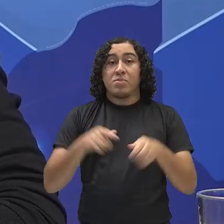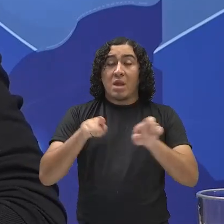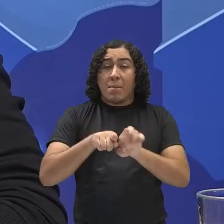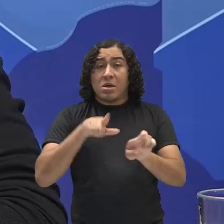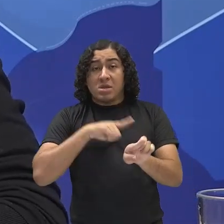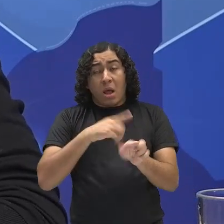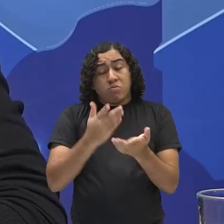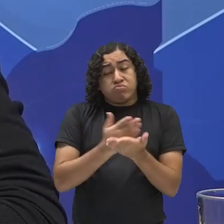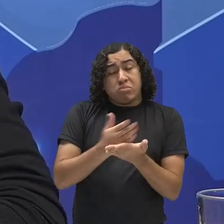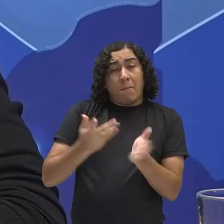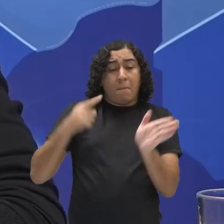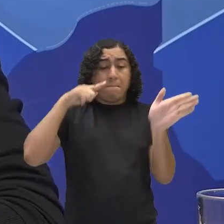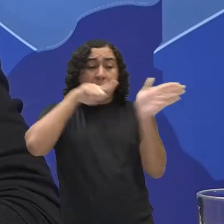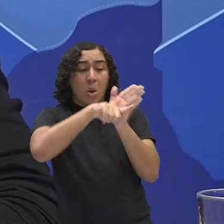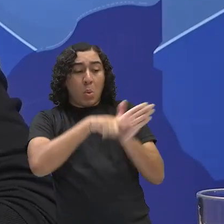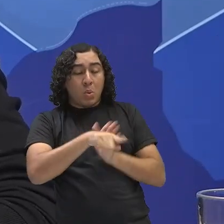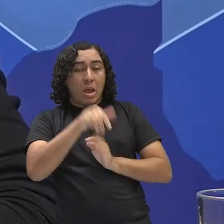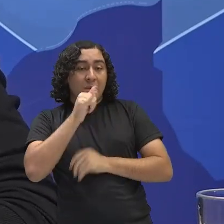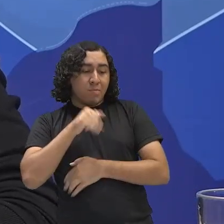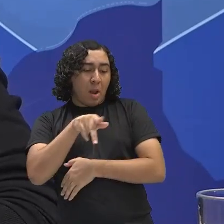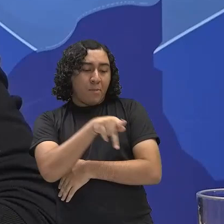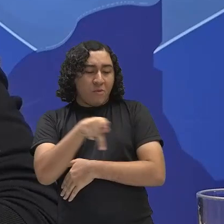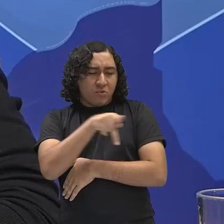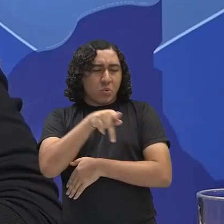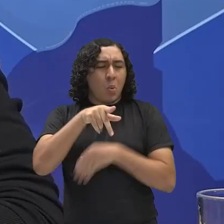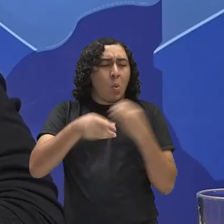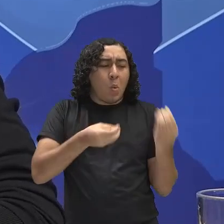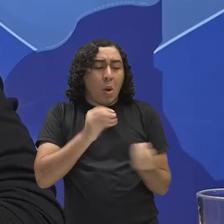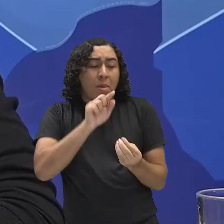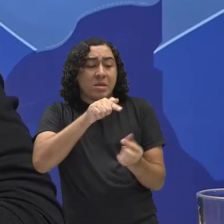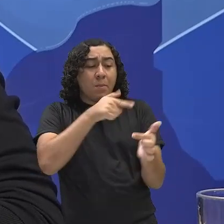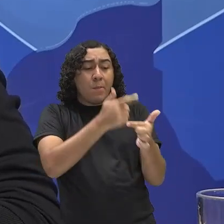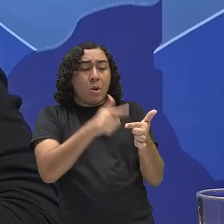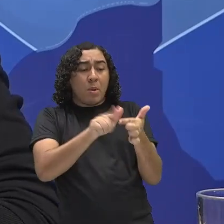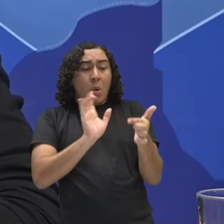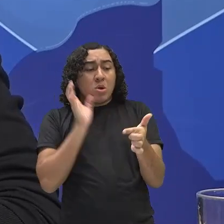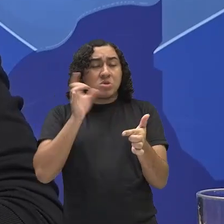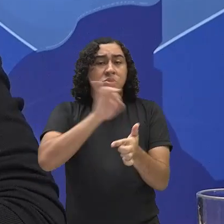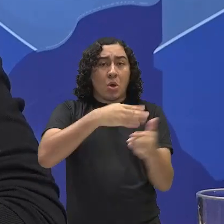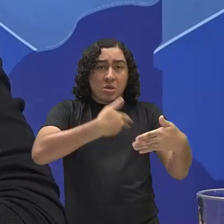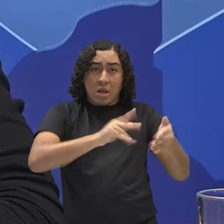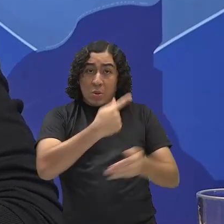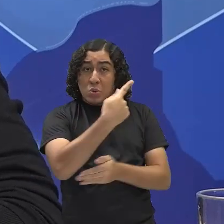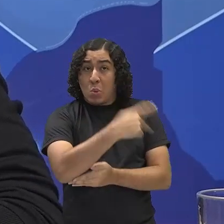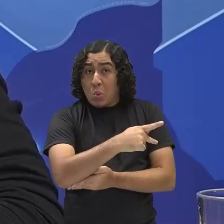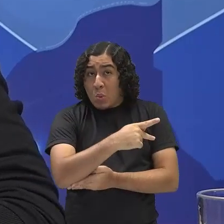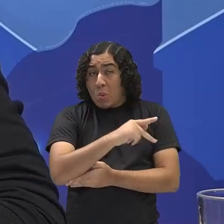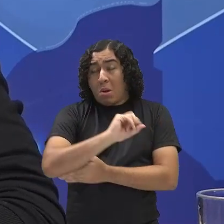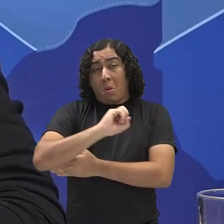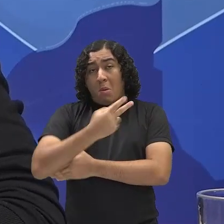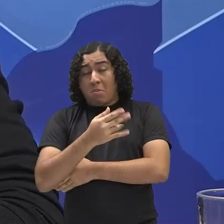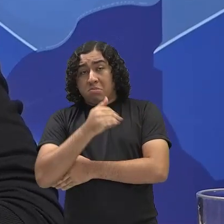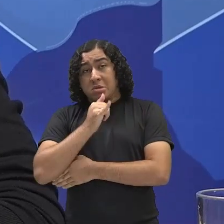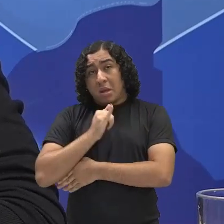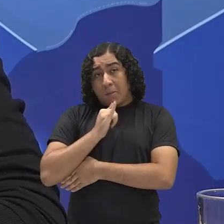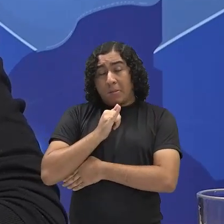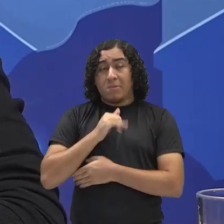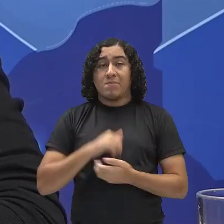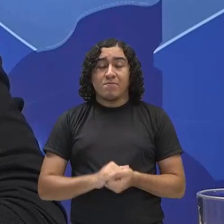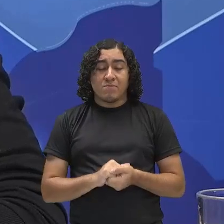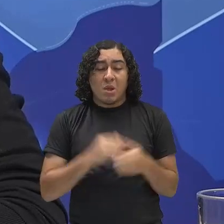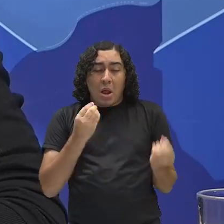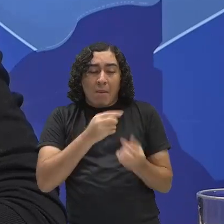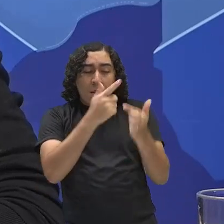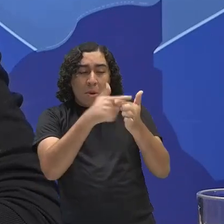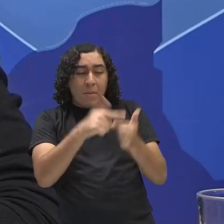para o professor. Professor, esse problema está ocorrendo apenas na sua sala? Esse problema, por exemplo, como é que está a sua